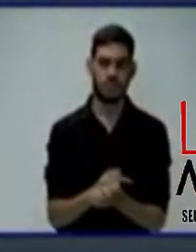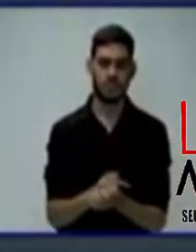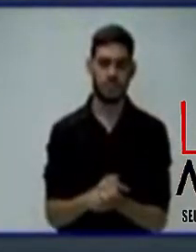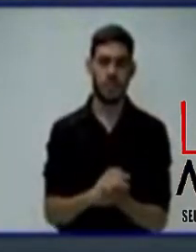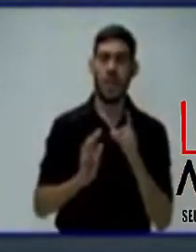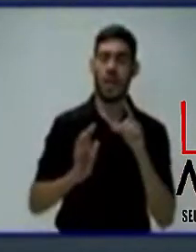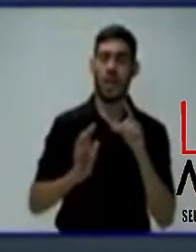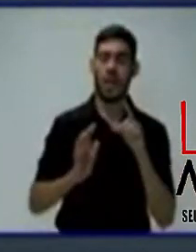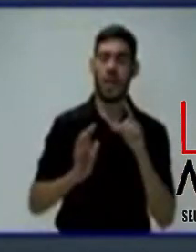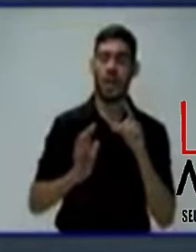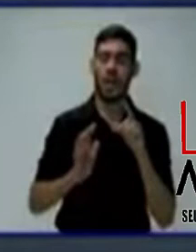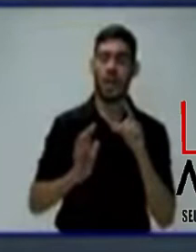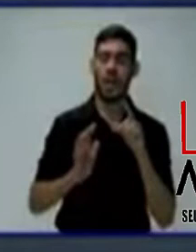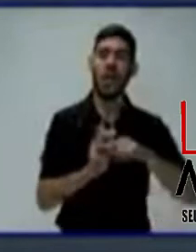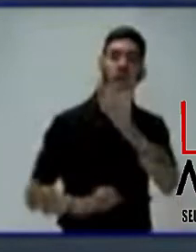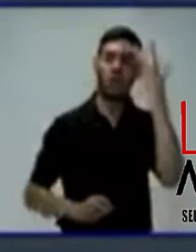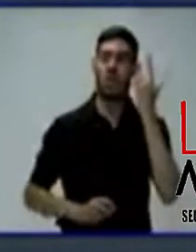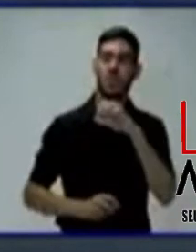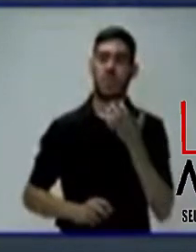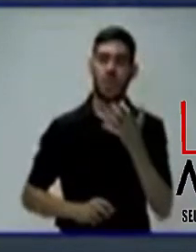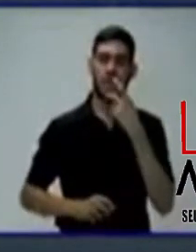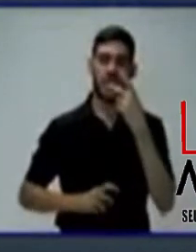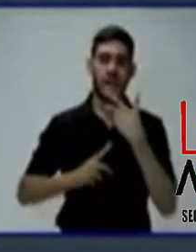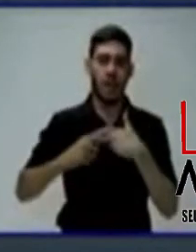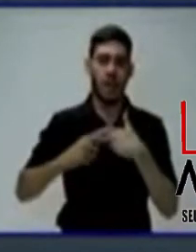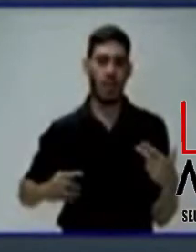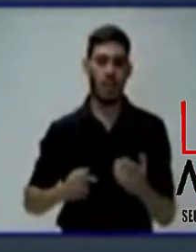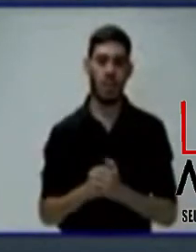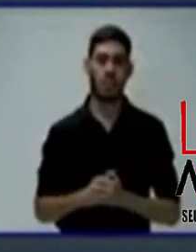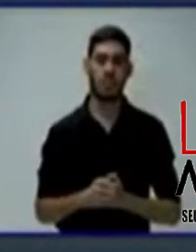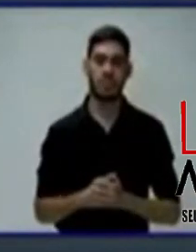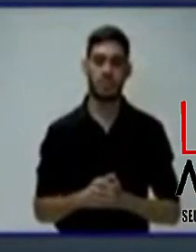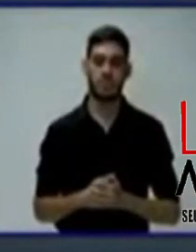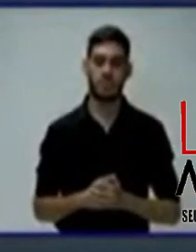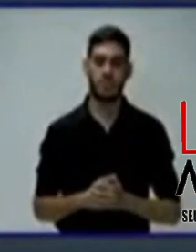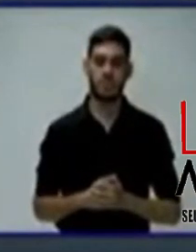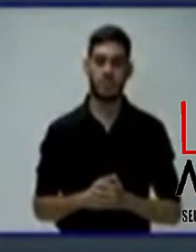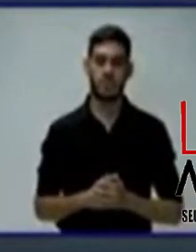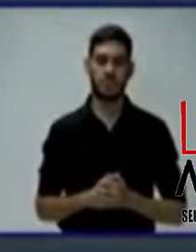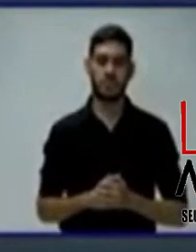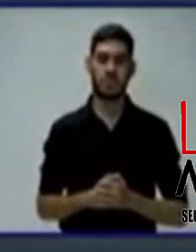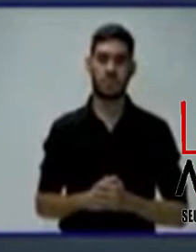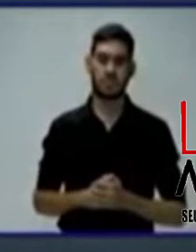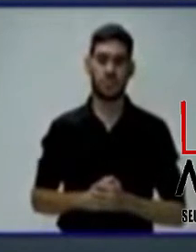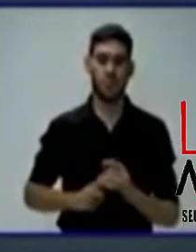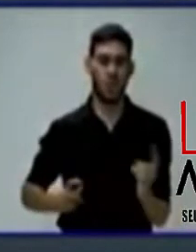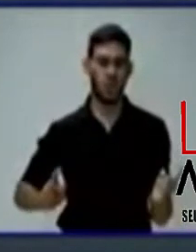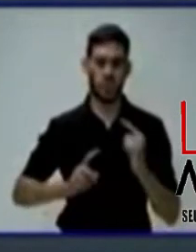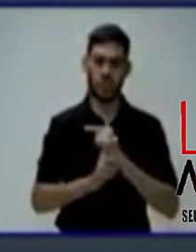Dado dos eminentes colegas, se mais alguém deseja se manifestar, como não há em rigor